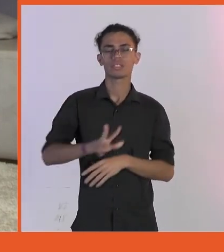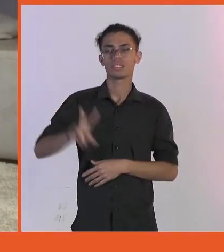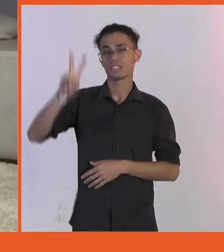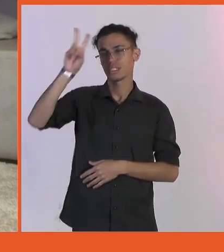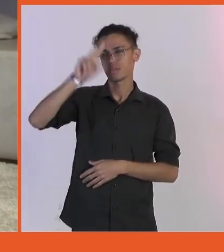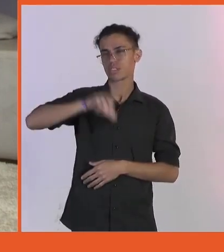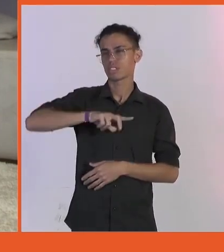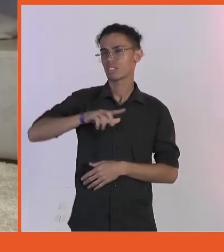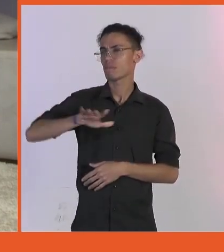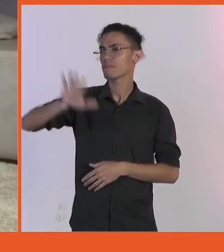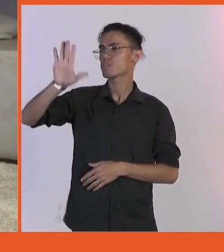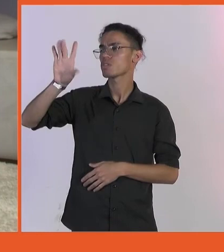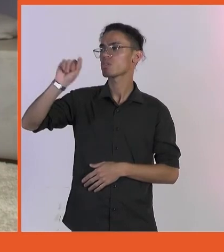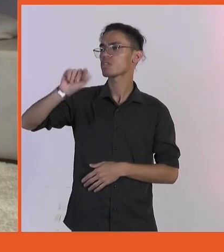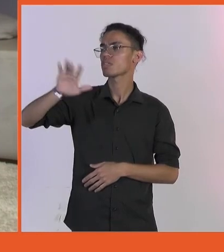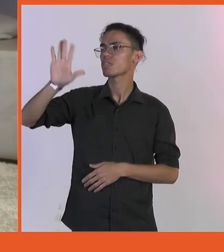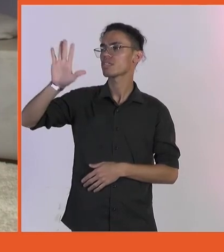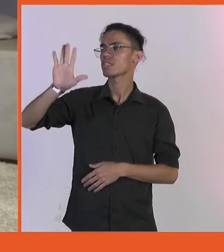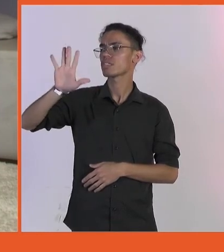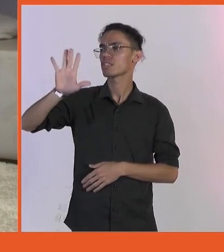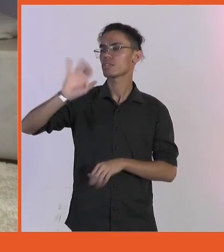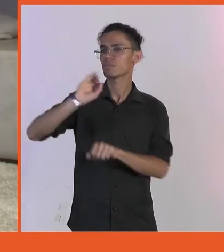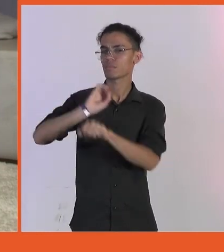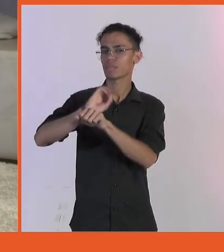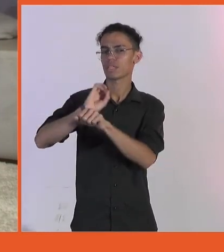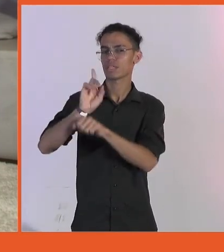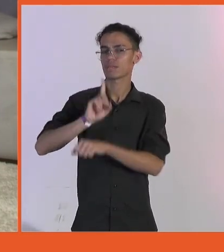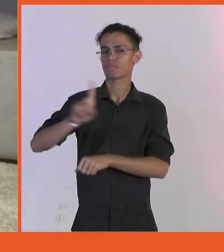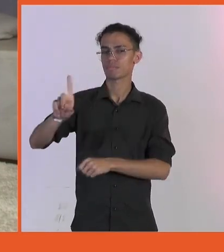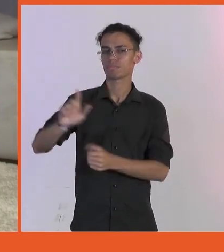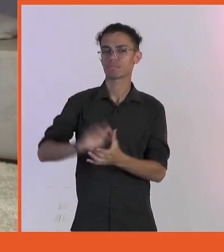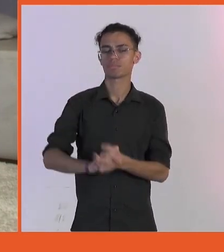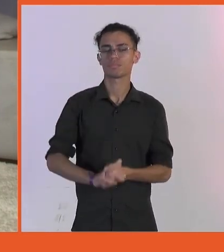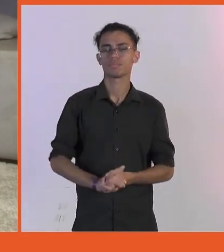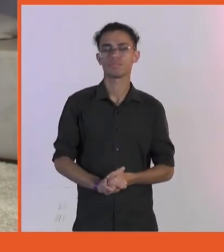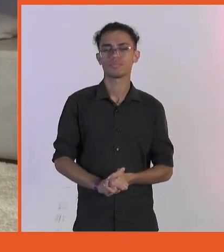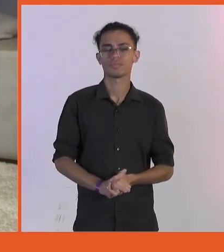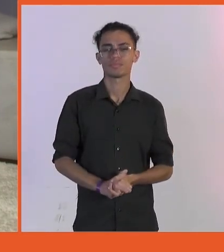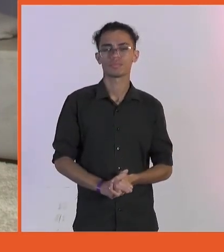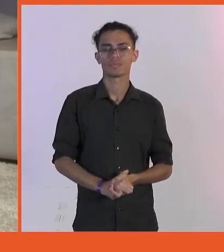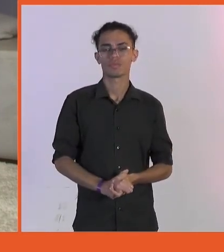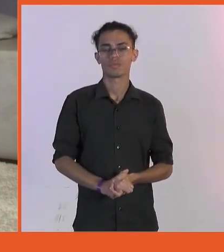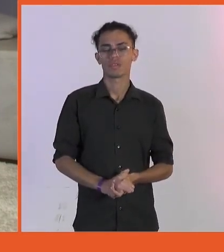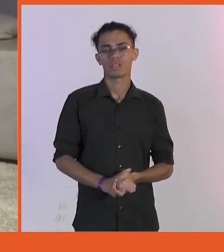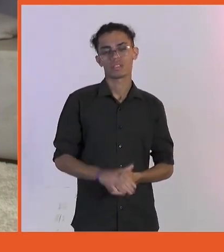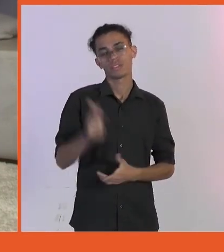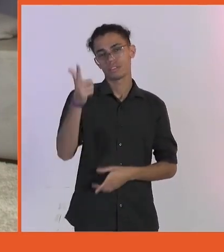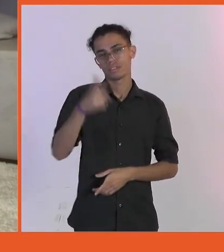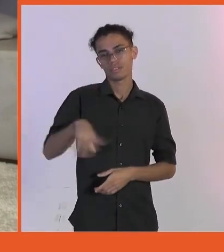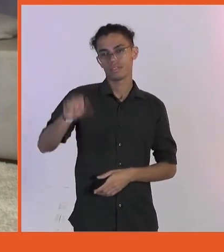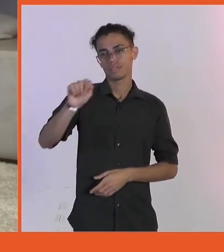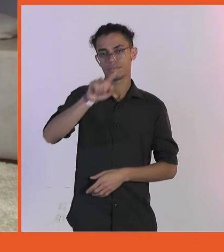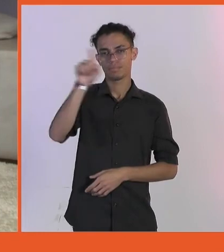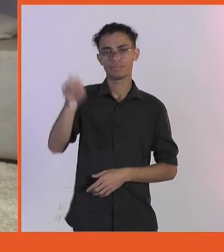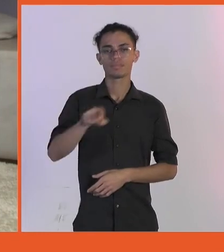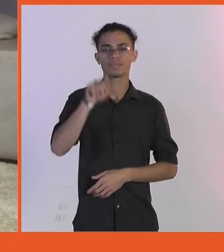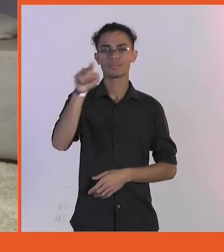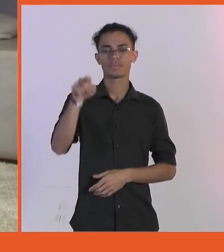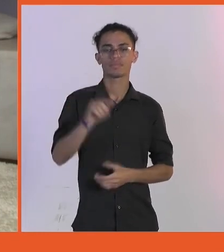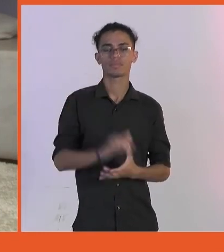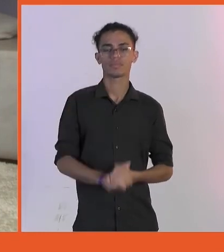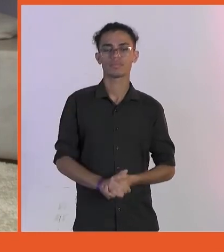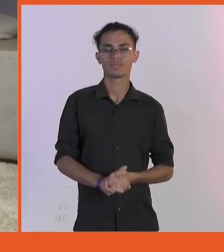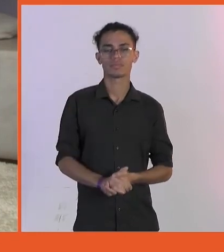mais alguém aqui. Espera aí que eu vou aí. Você pode falar seu nome, seu arroba de novo. E a pergunta. Quanto mais divulgar,